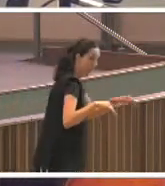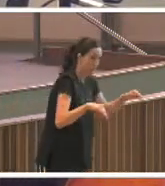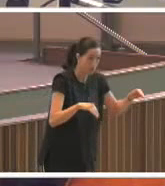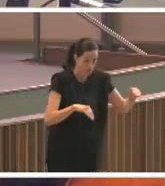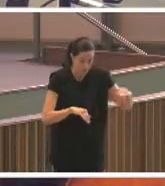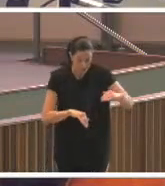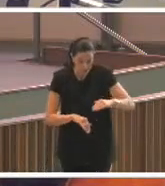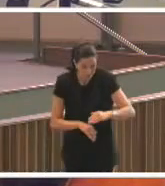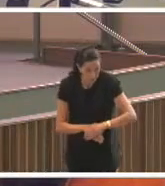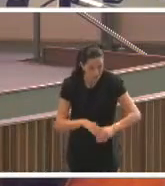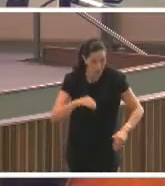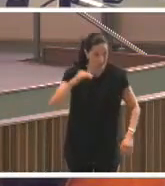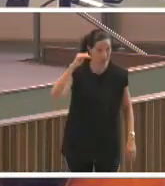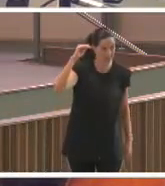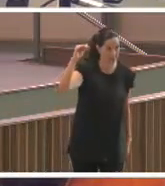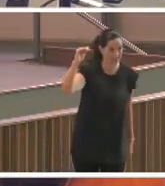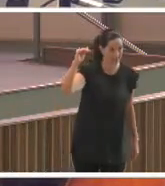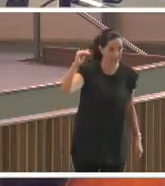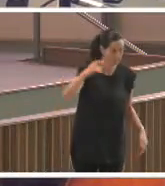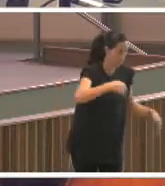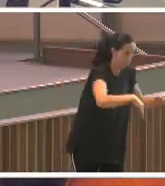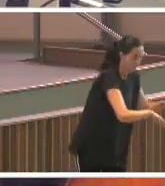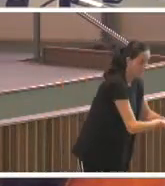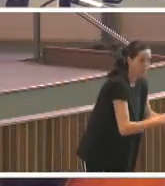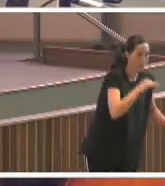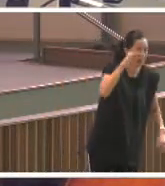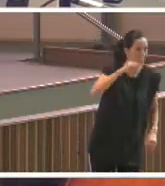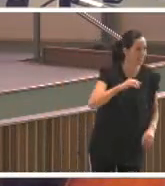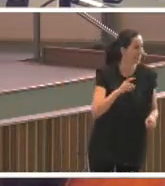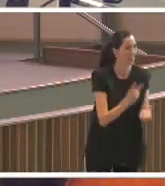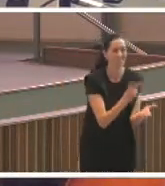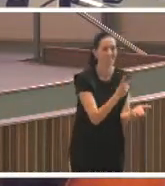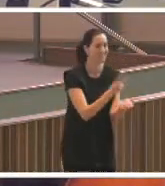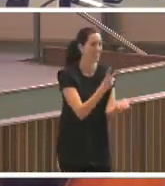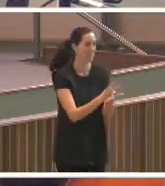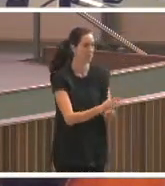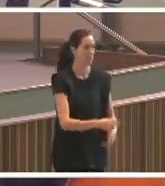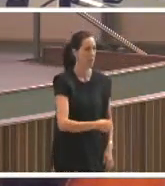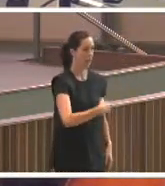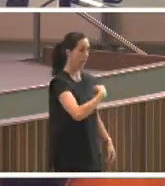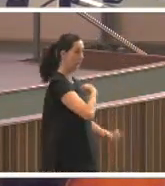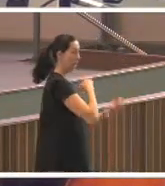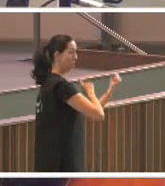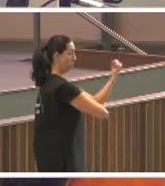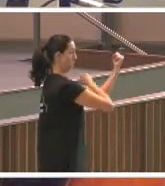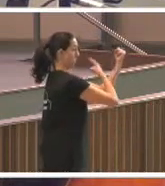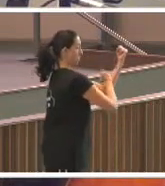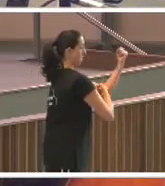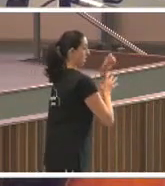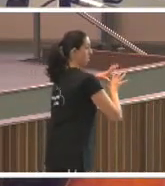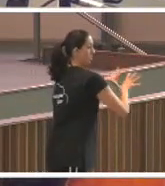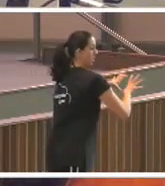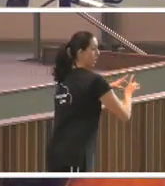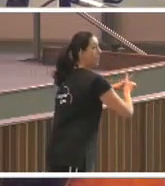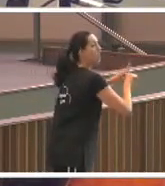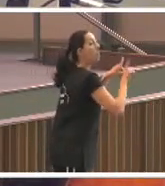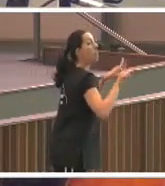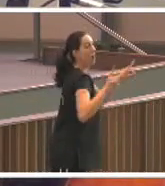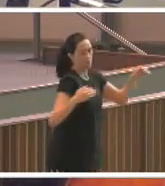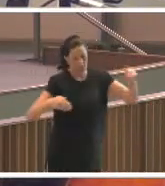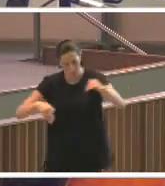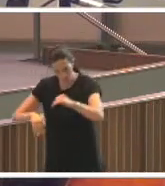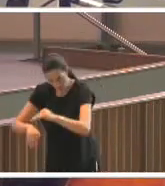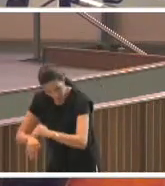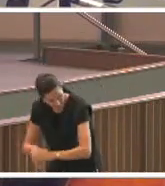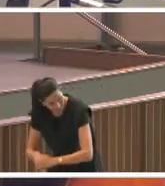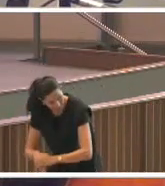Deus, a gente vai ter sempre pessoas que exercem autoridade sobre a nossa vida. E nós vamos ter